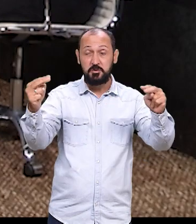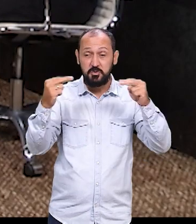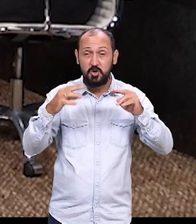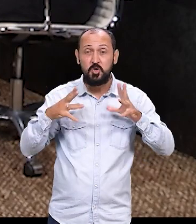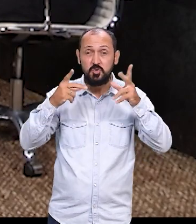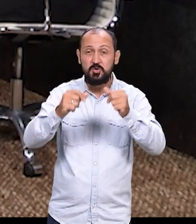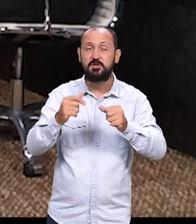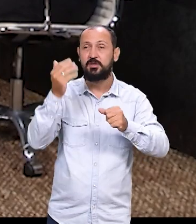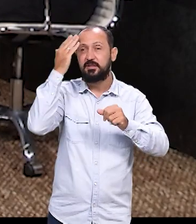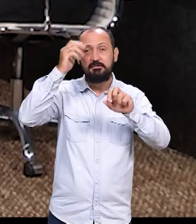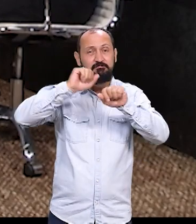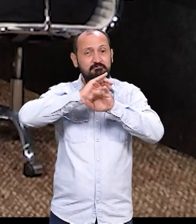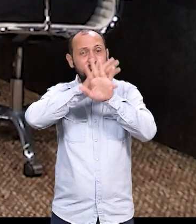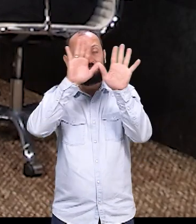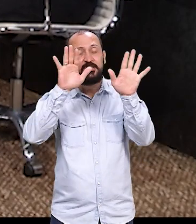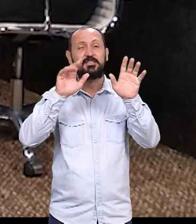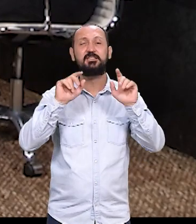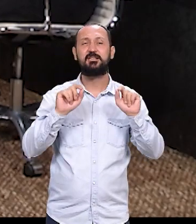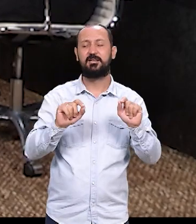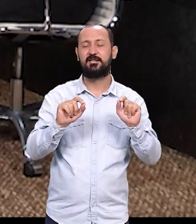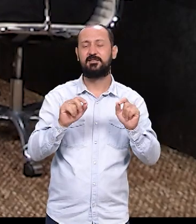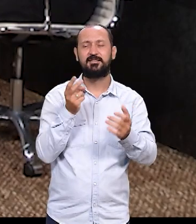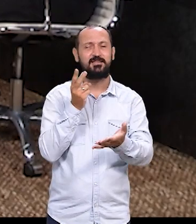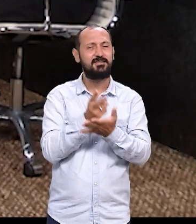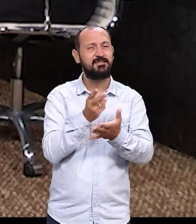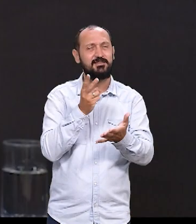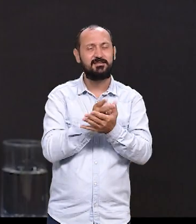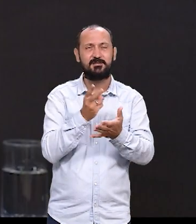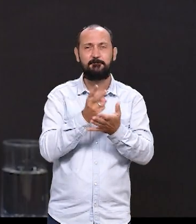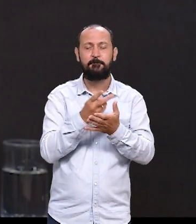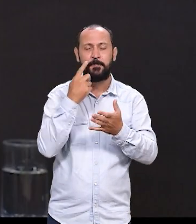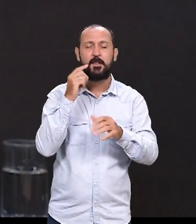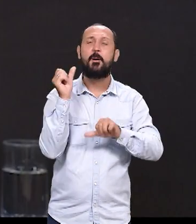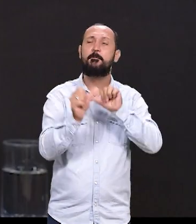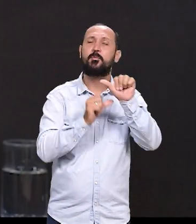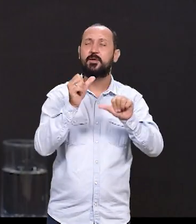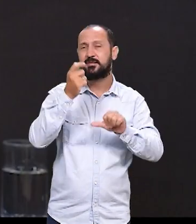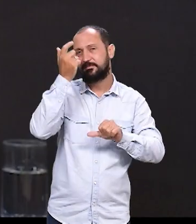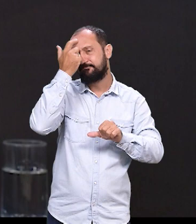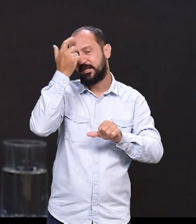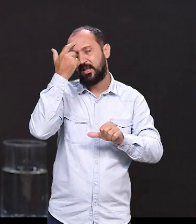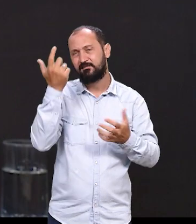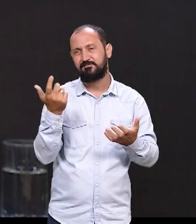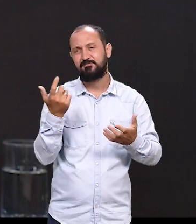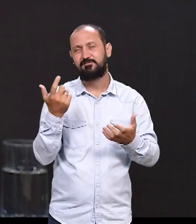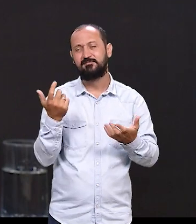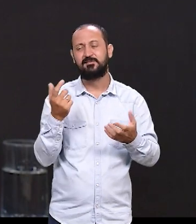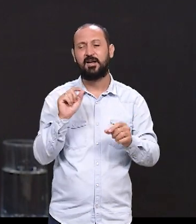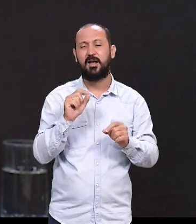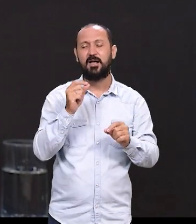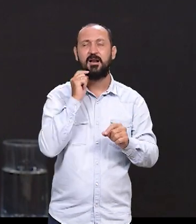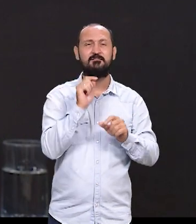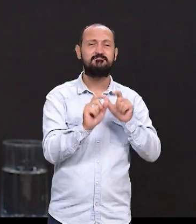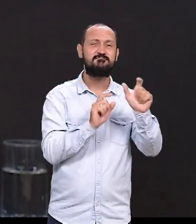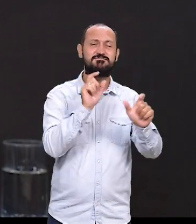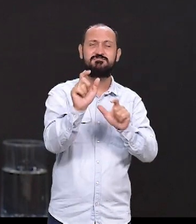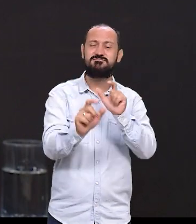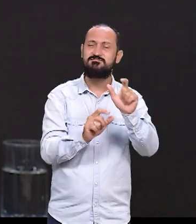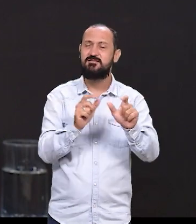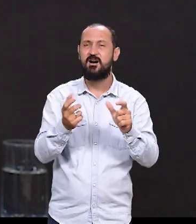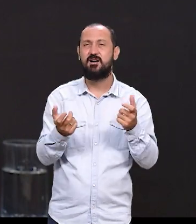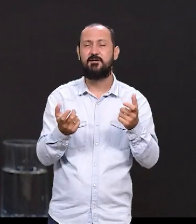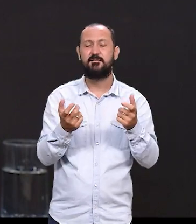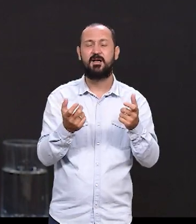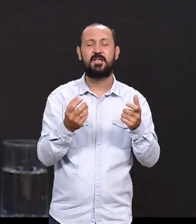eh para que todos que nos assistam estejam convencidos e a gente sempre tá está desmistificando todas as